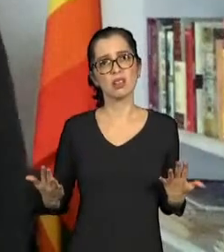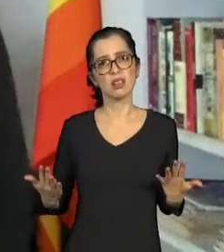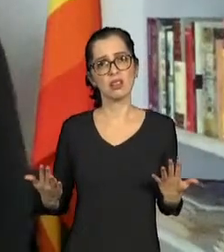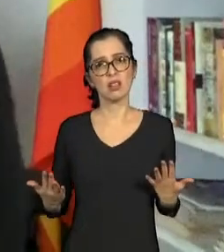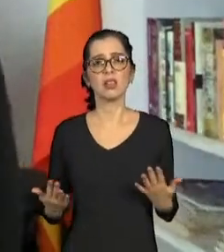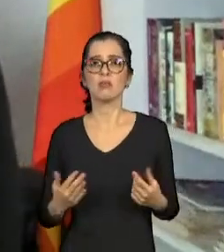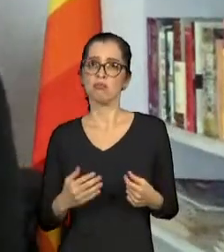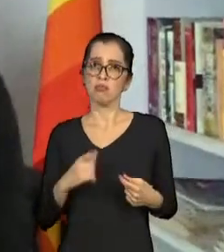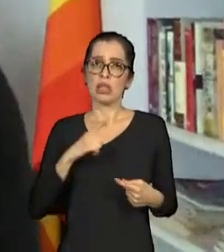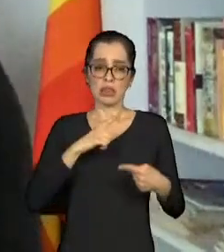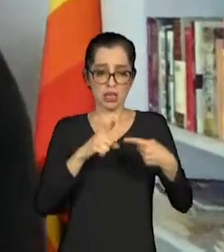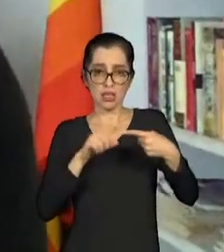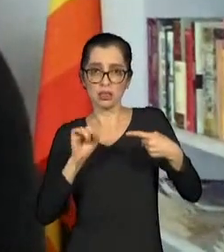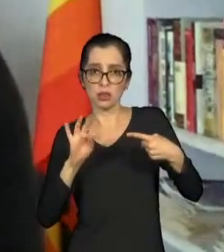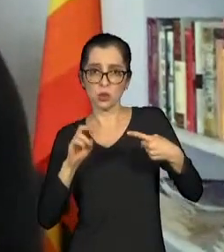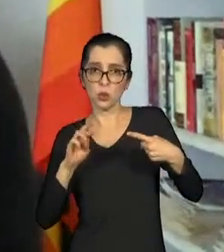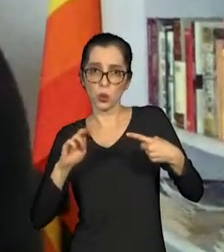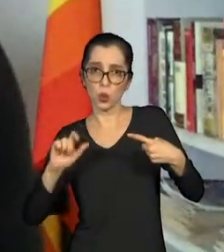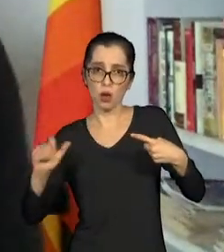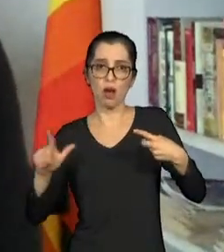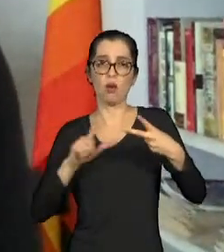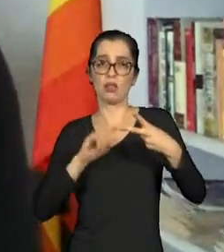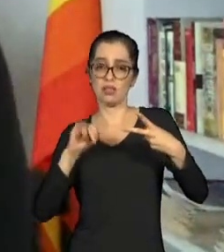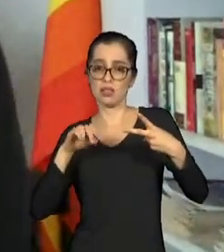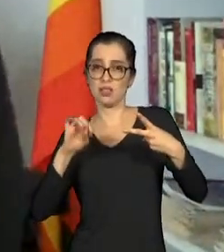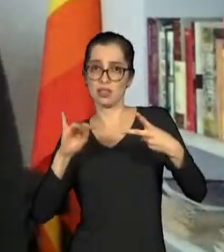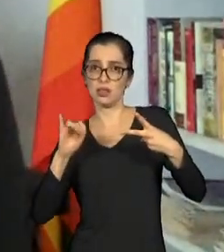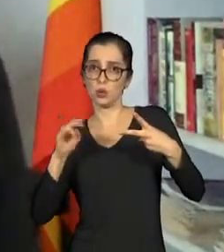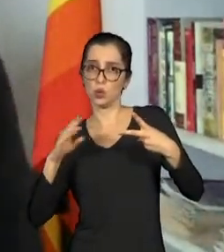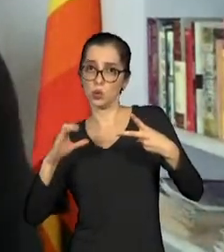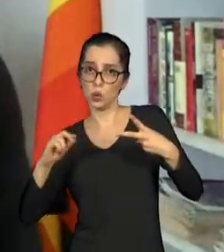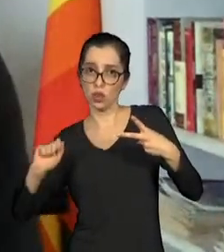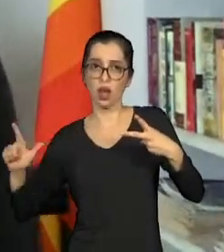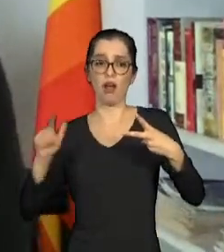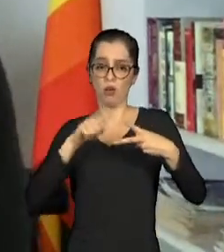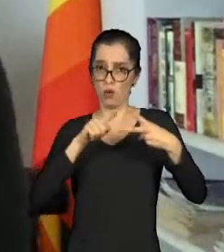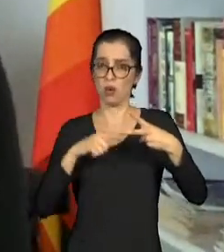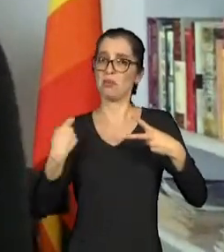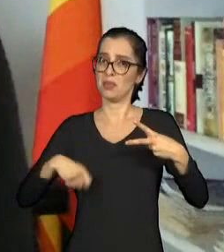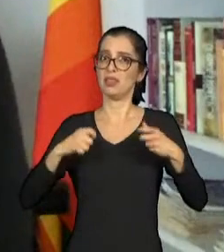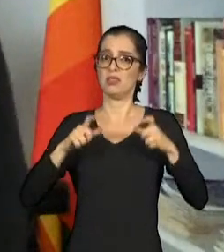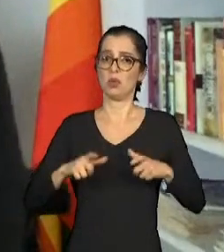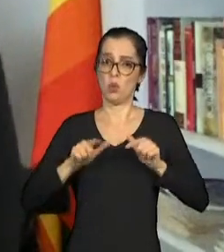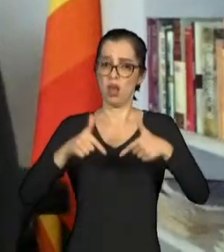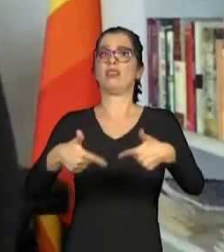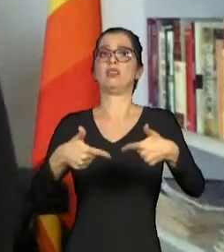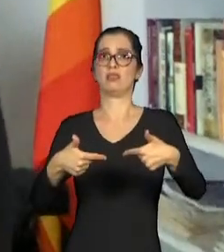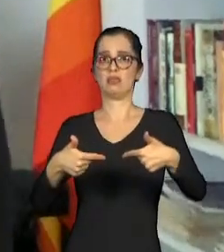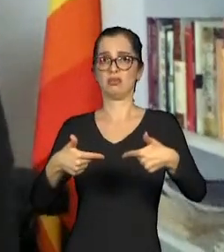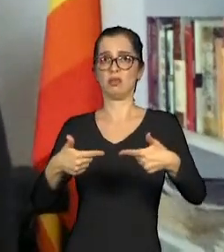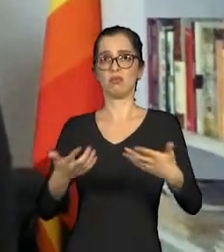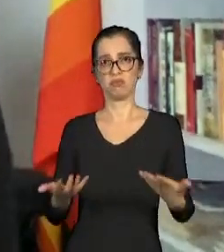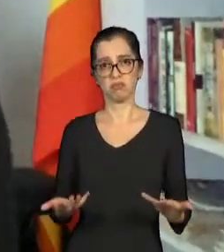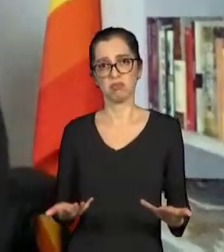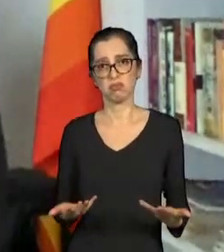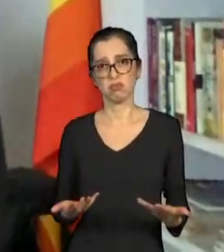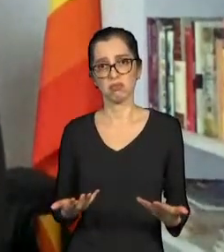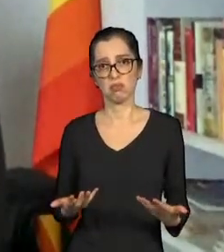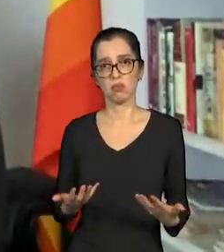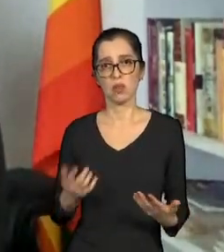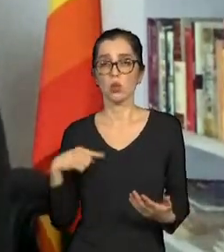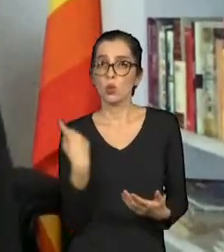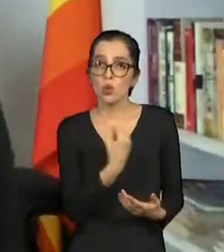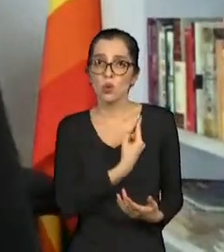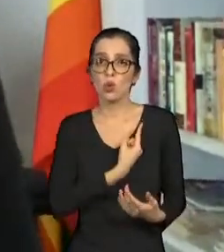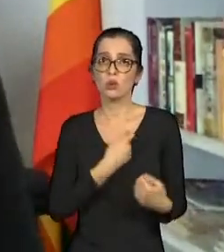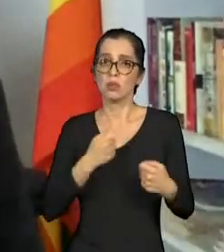institucional e o interpessoal, você tem medidas de cada uma em cada um desses aspectos que precisam ser tomadas